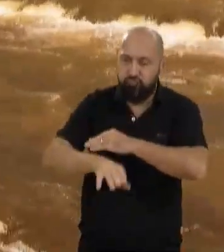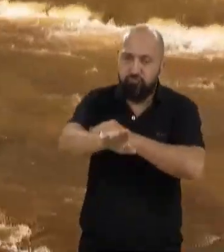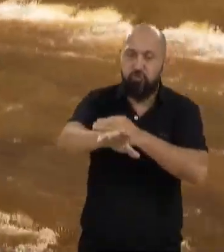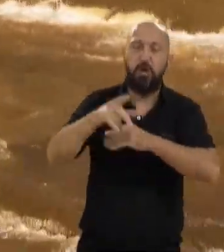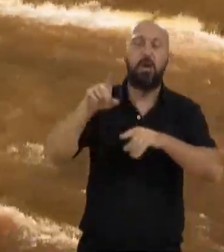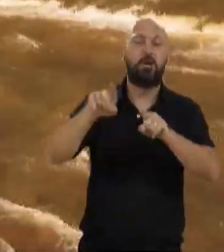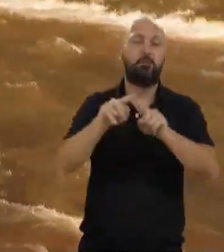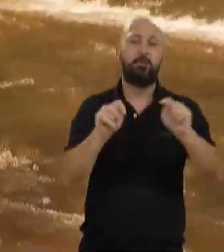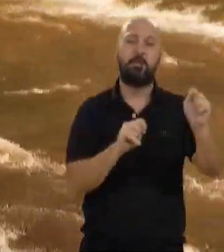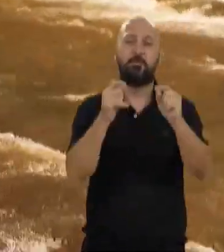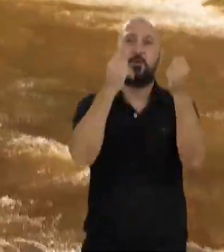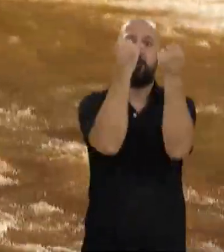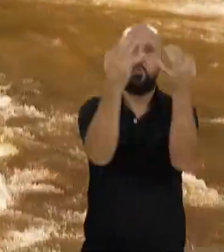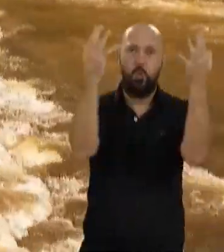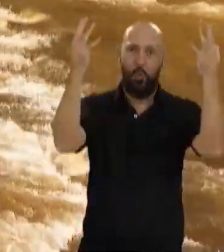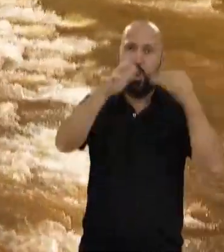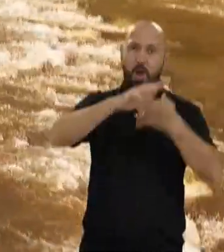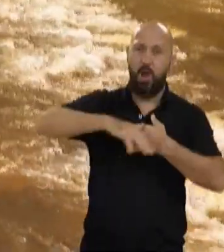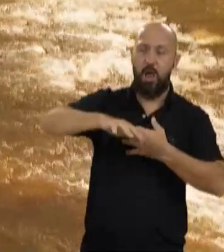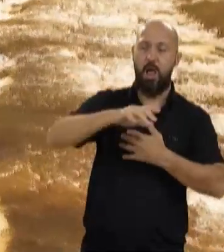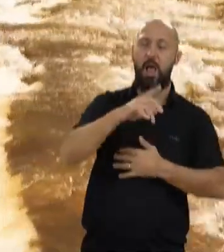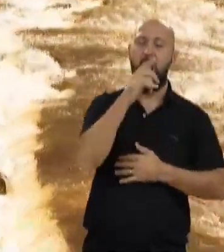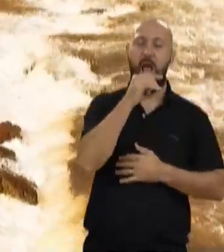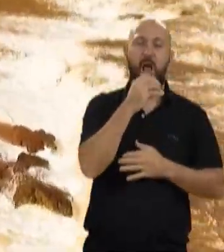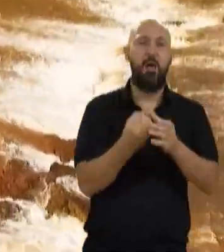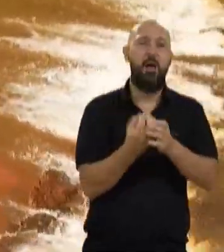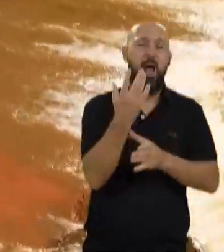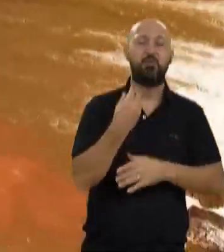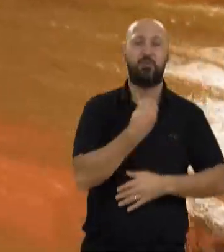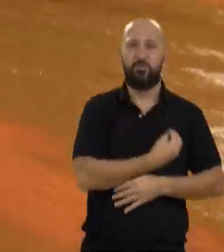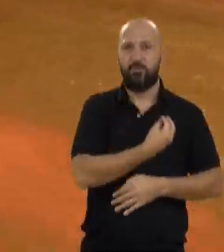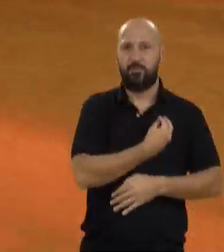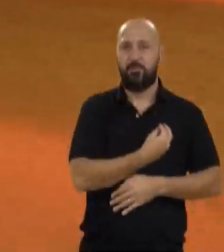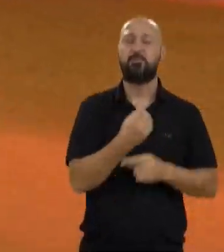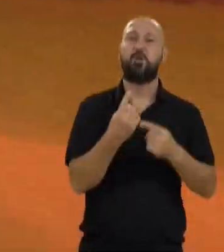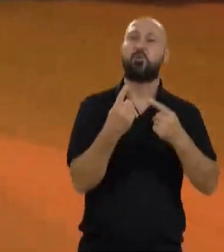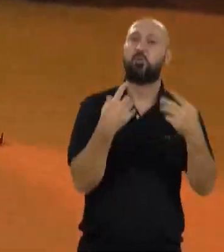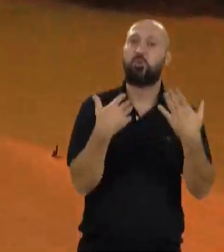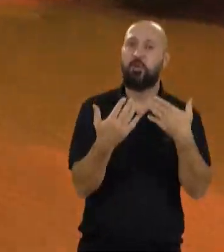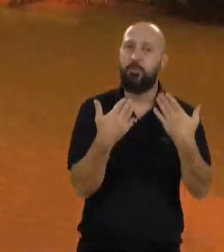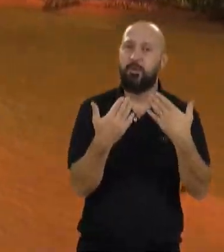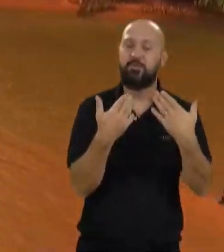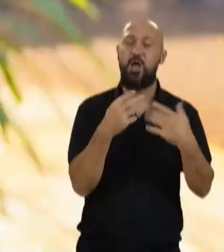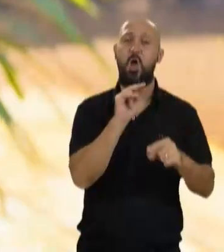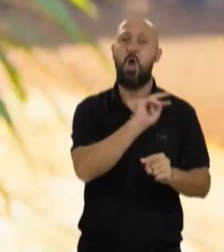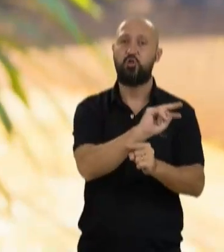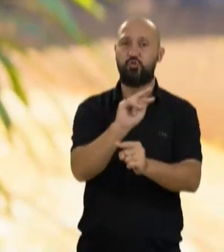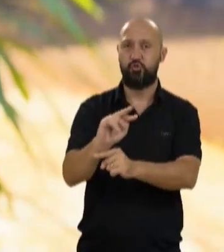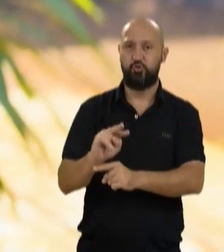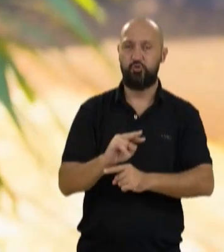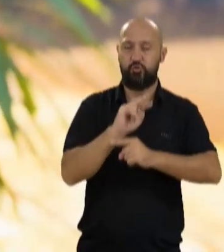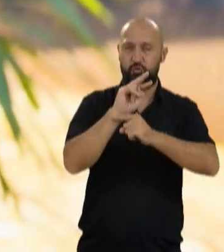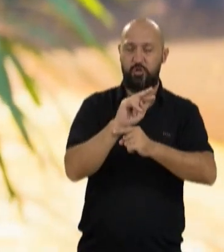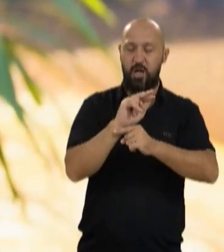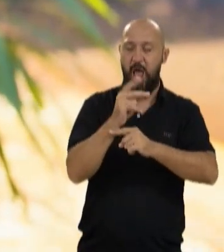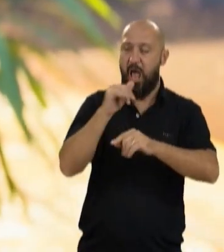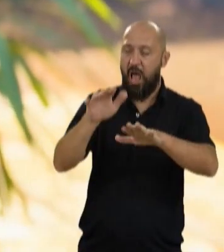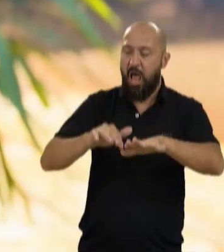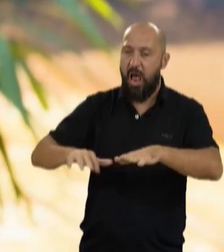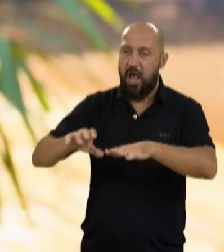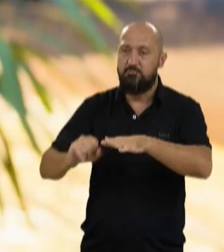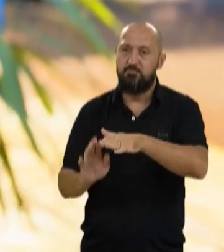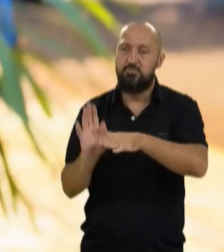energia e no equilíbrio ambiental. A água é fonte de vida. Participar do debate de preservação